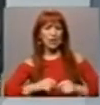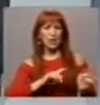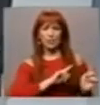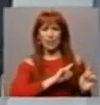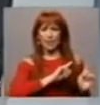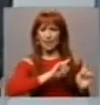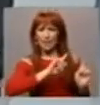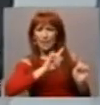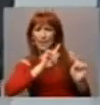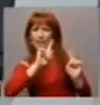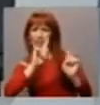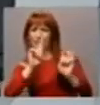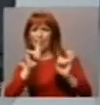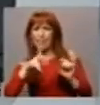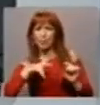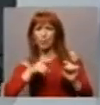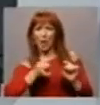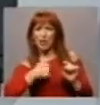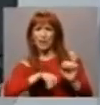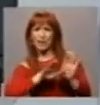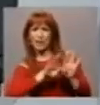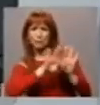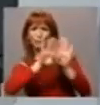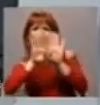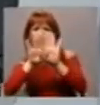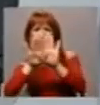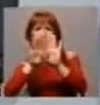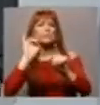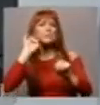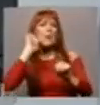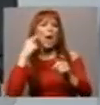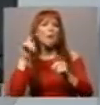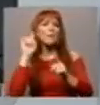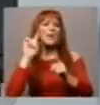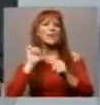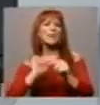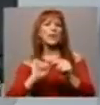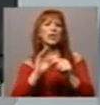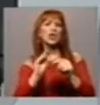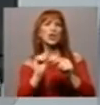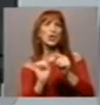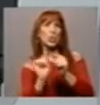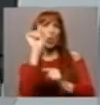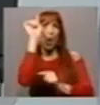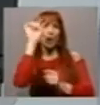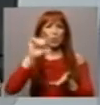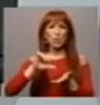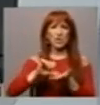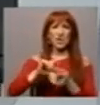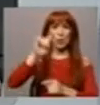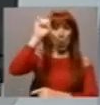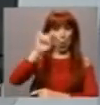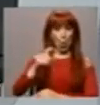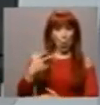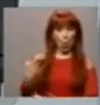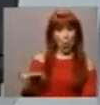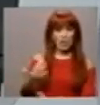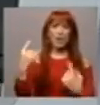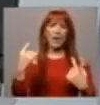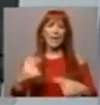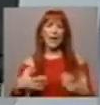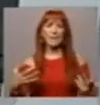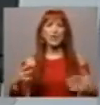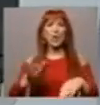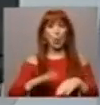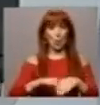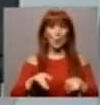desloca, vai passar a norte da Península Ibérica e irá afetar sobretudo as regiões do norte e centro durante o dia de hoje. Temos, devido